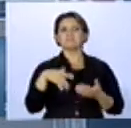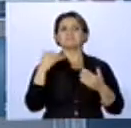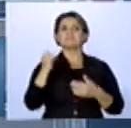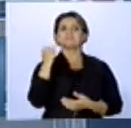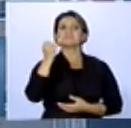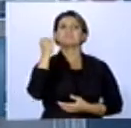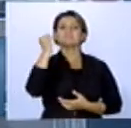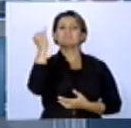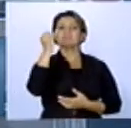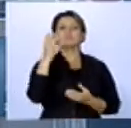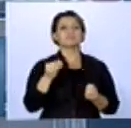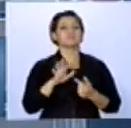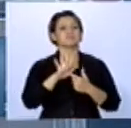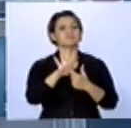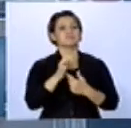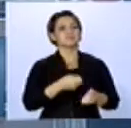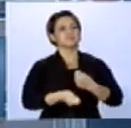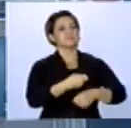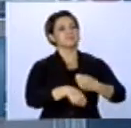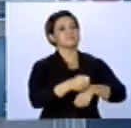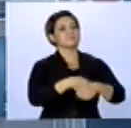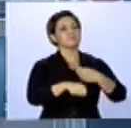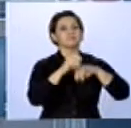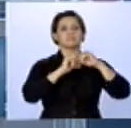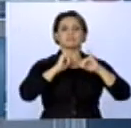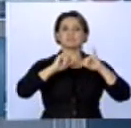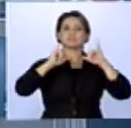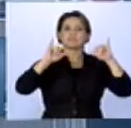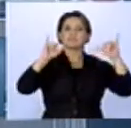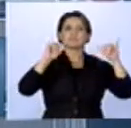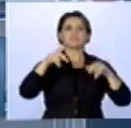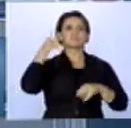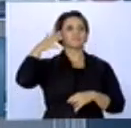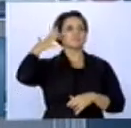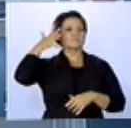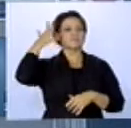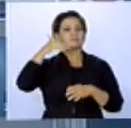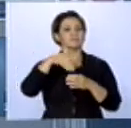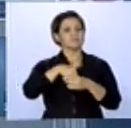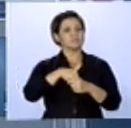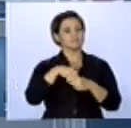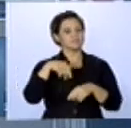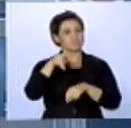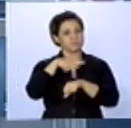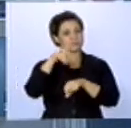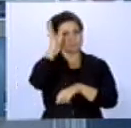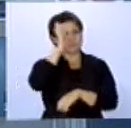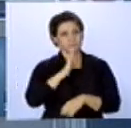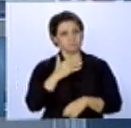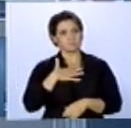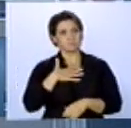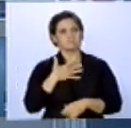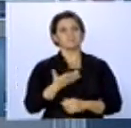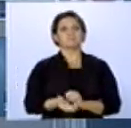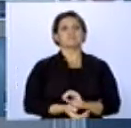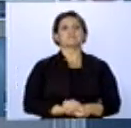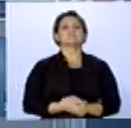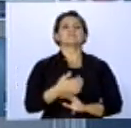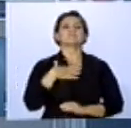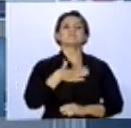que é um modelo de financiamento das campanhas políticas em nosso país e me causa